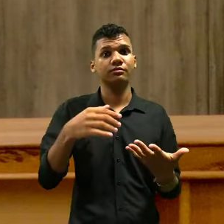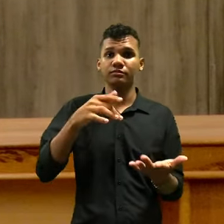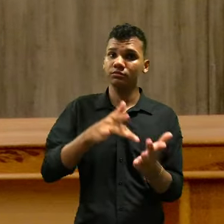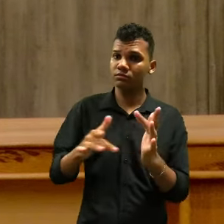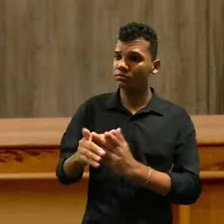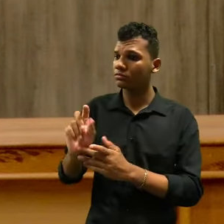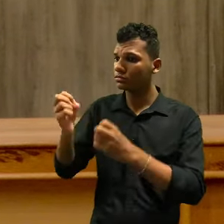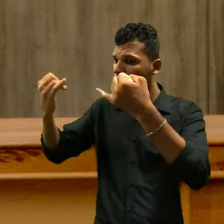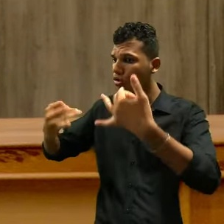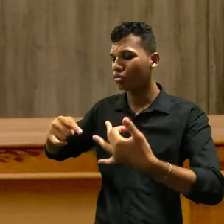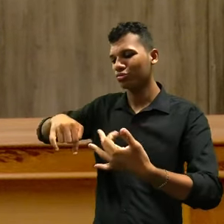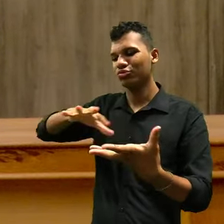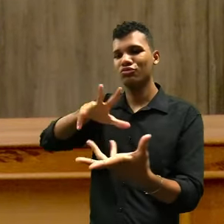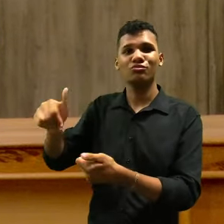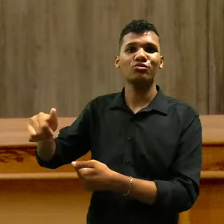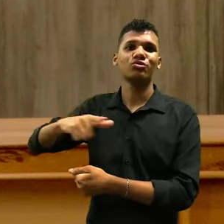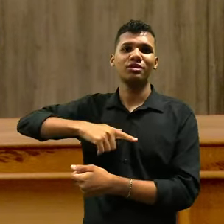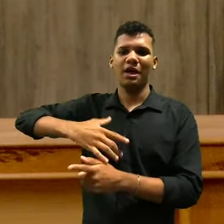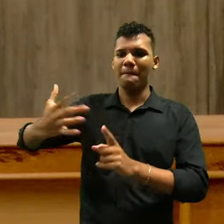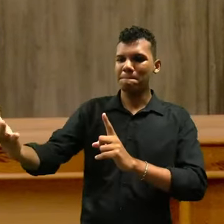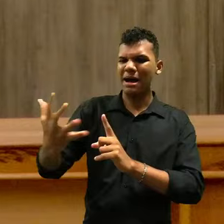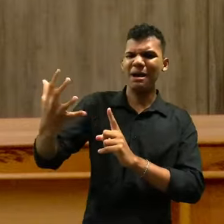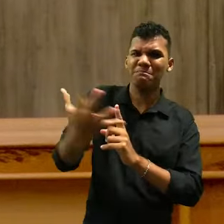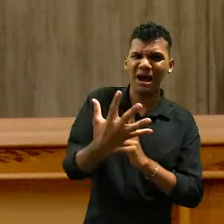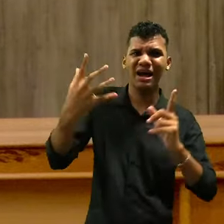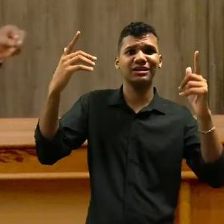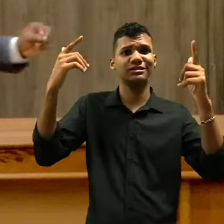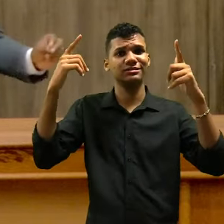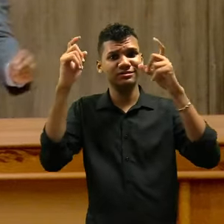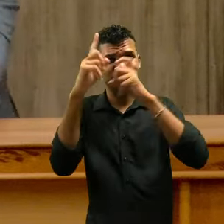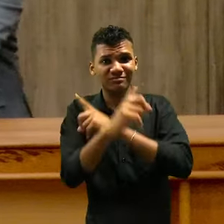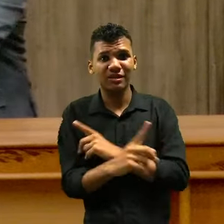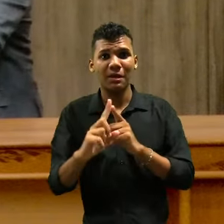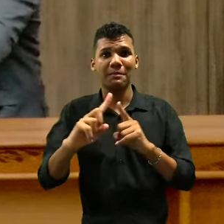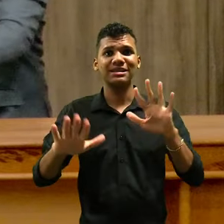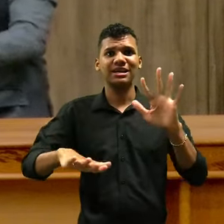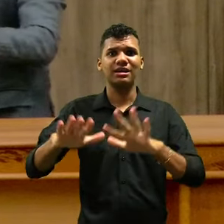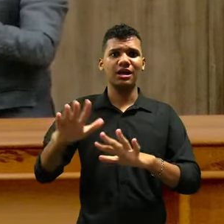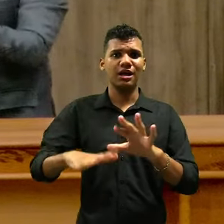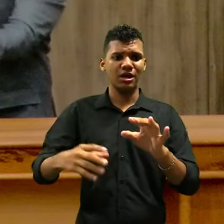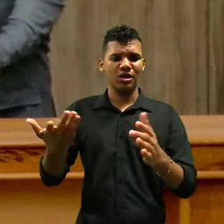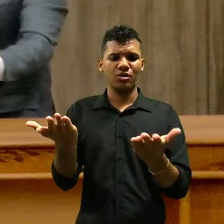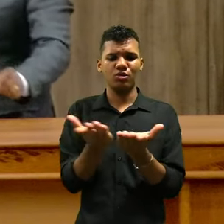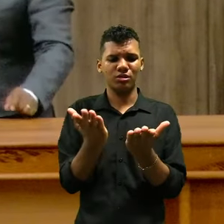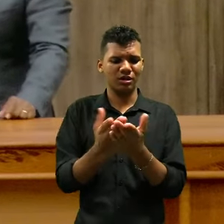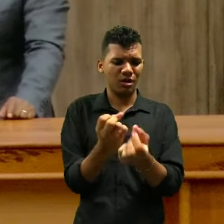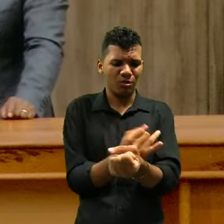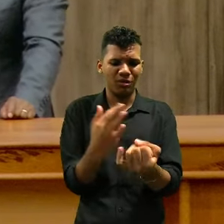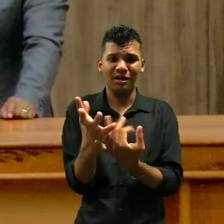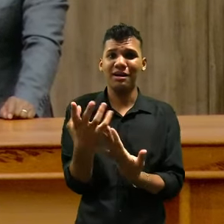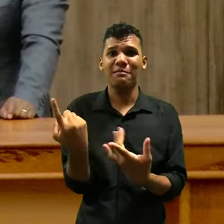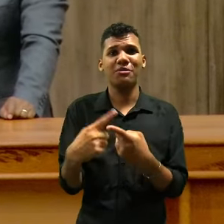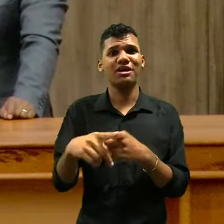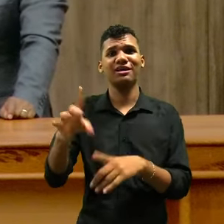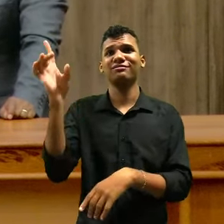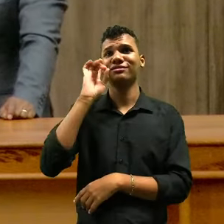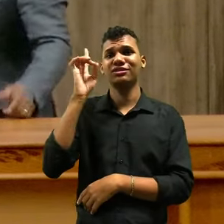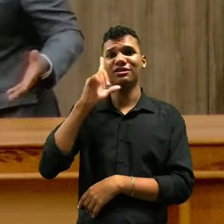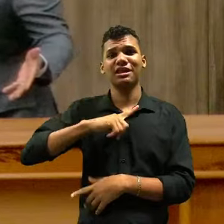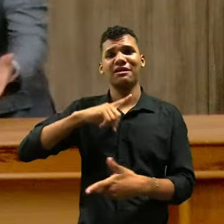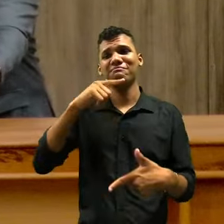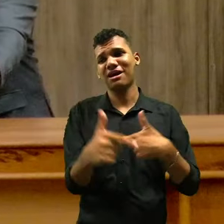aí pronto e o crente que é da emoção ele vai ficar desesperado porque todo dia vai ter prova